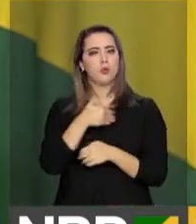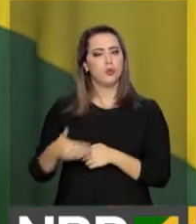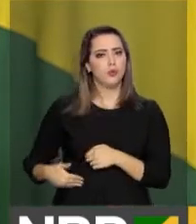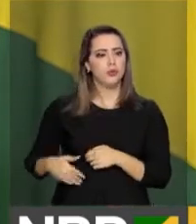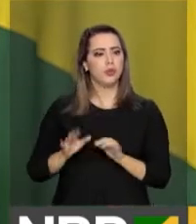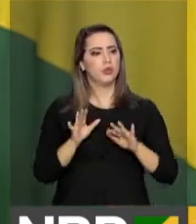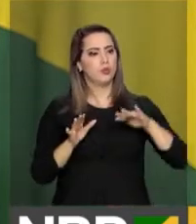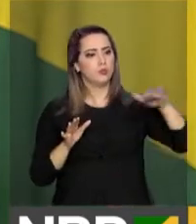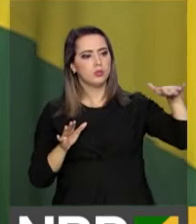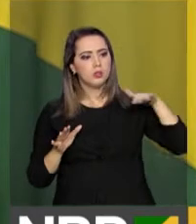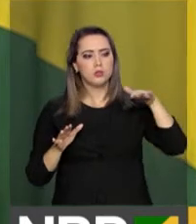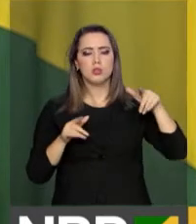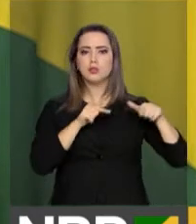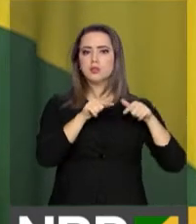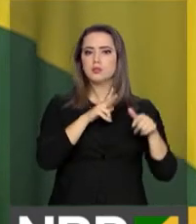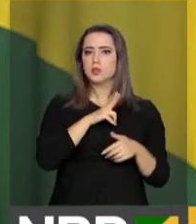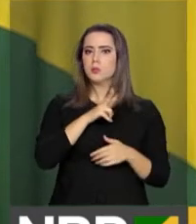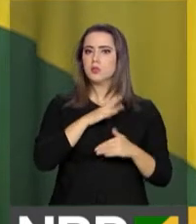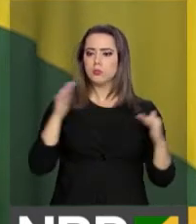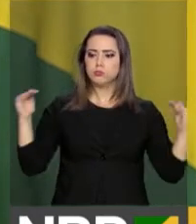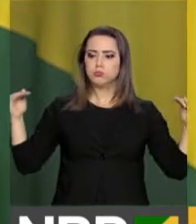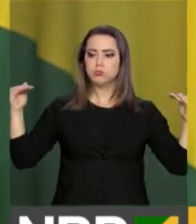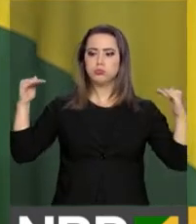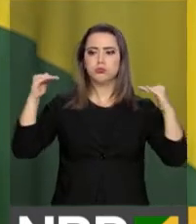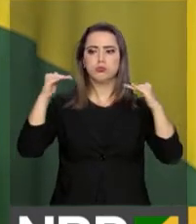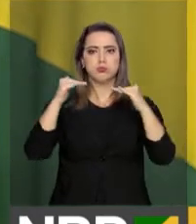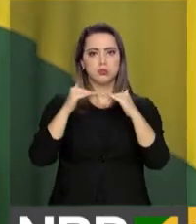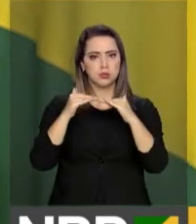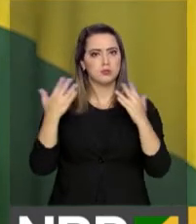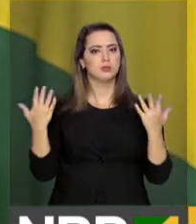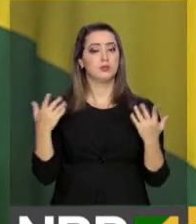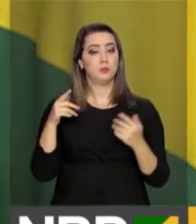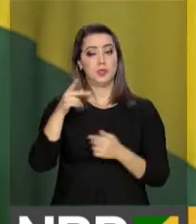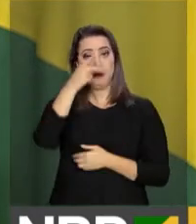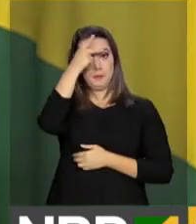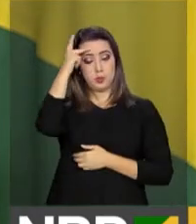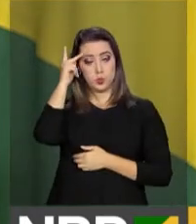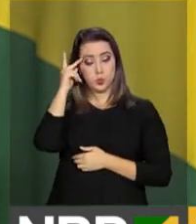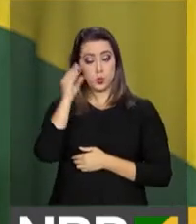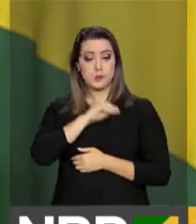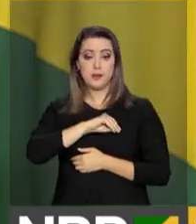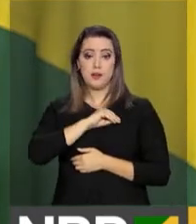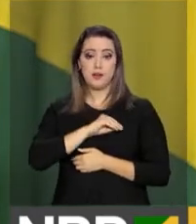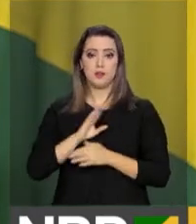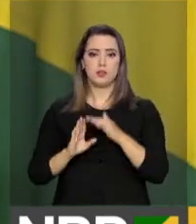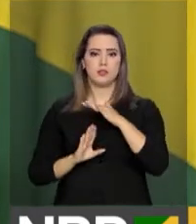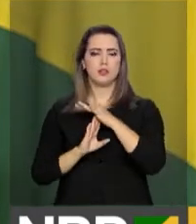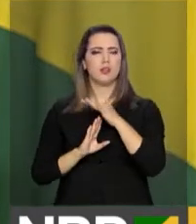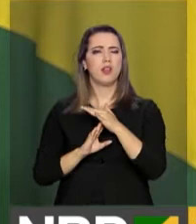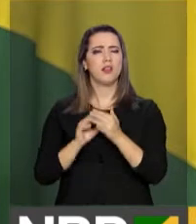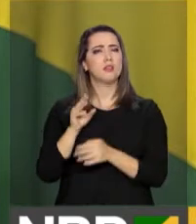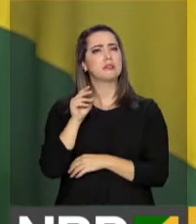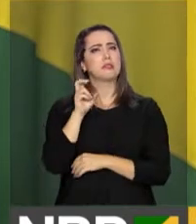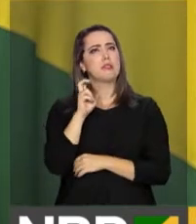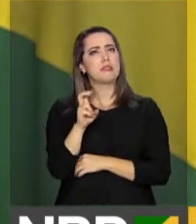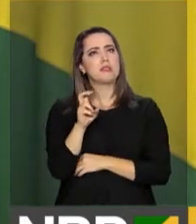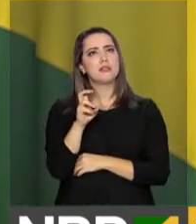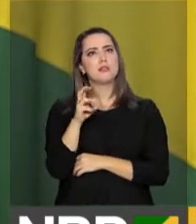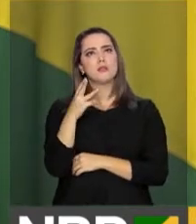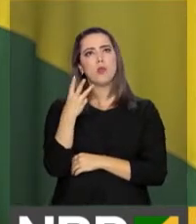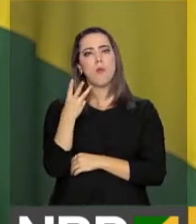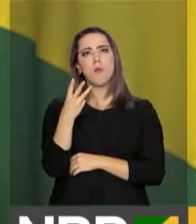seguinte quem por exemplo estiver ganhando até 5330 outras agora o número correto não não me ocorre